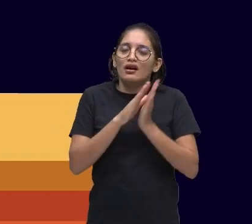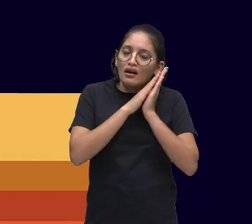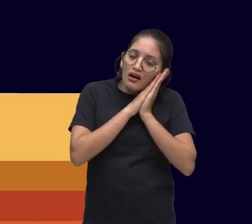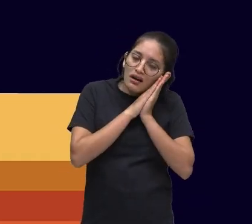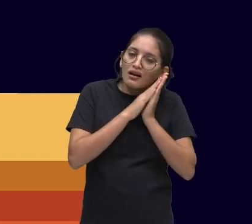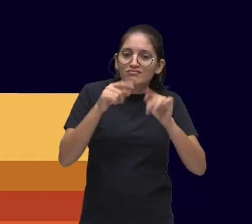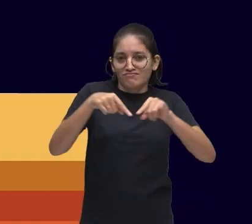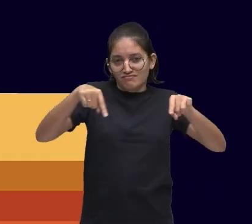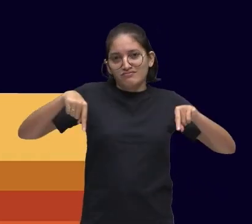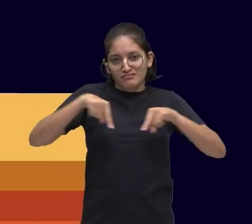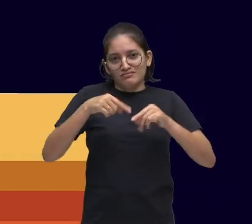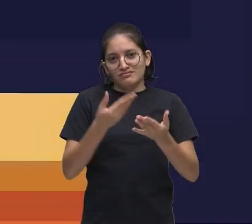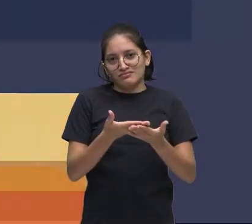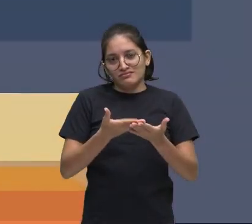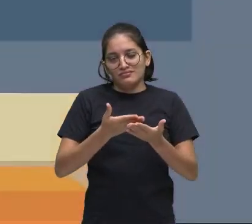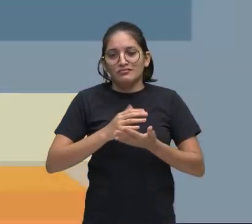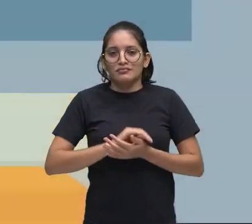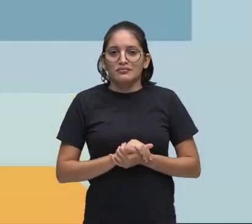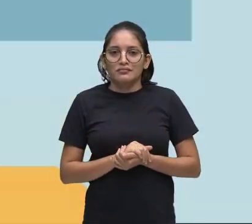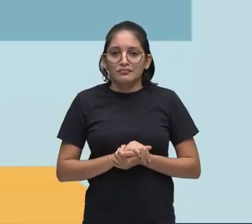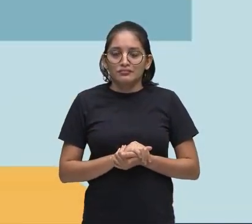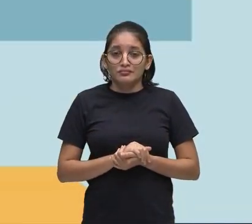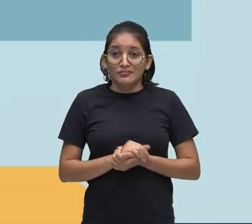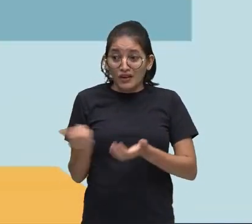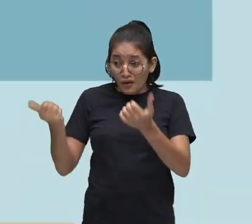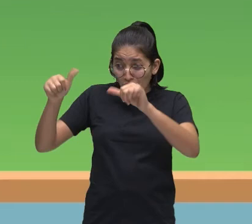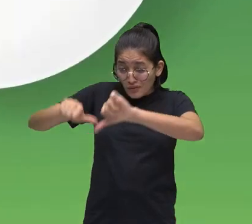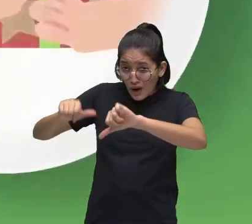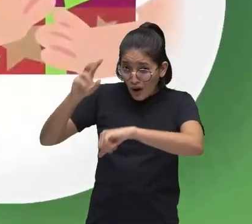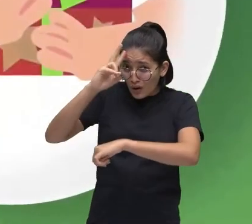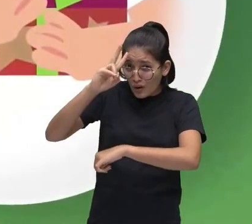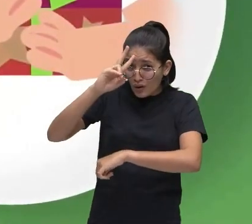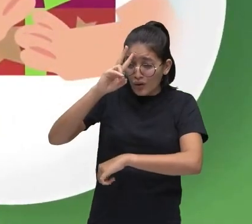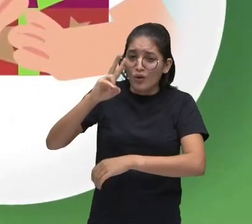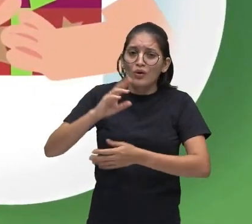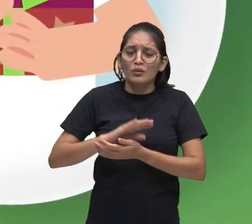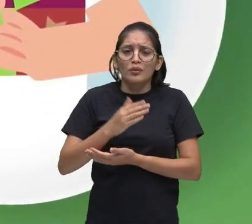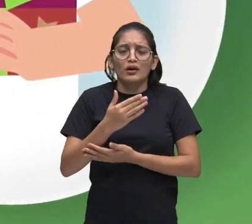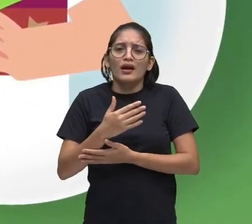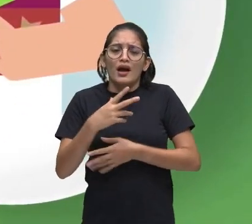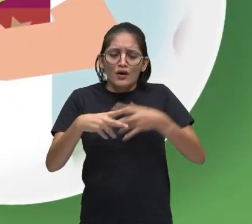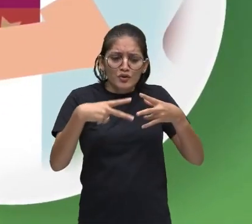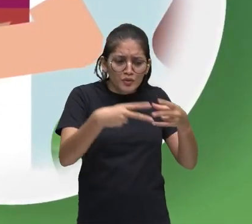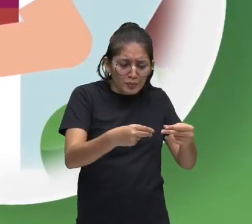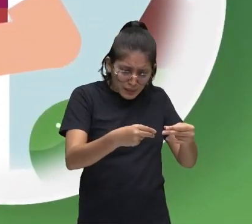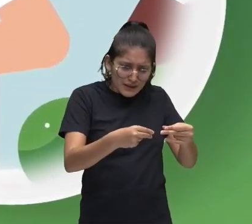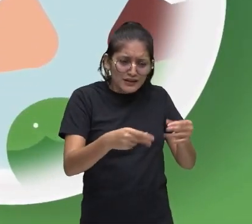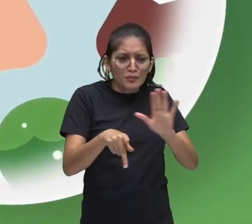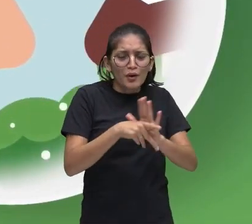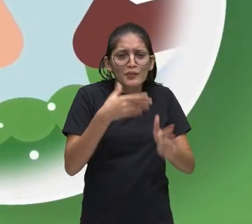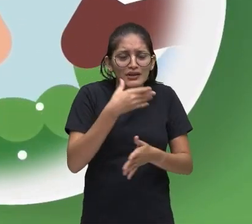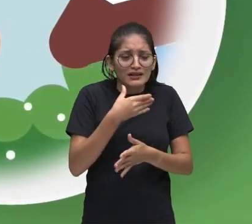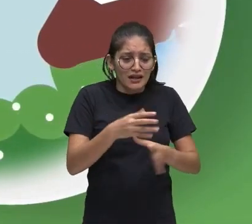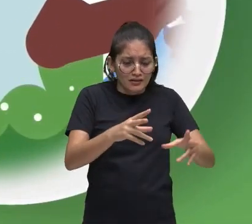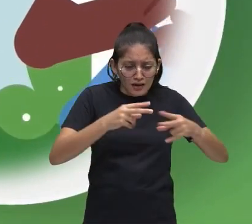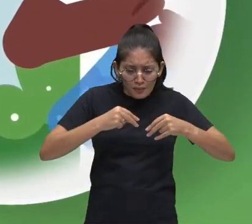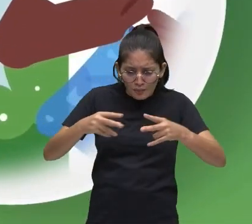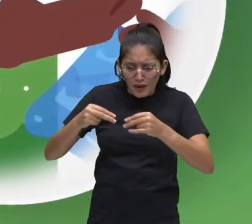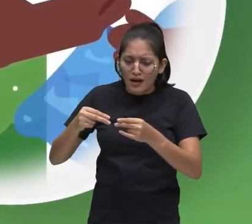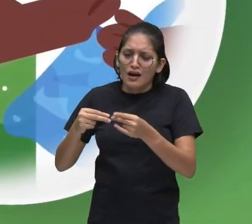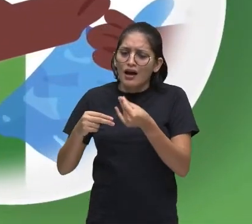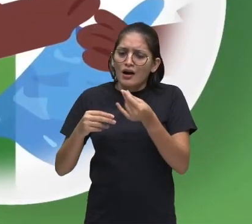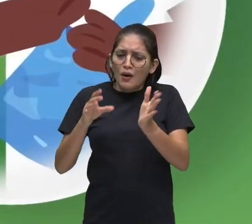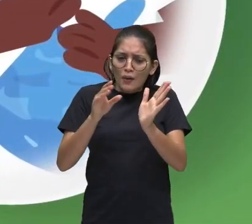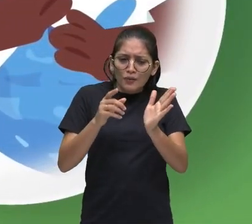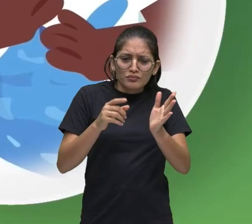de aula. E ficou pior quando se lembrou dos lindos presentes de Natal que ela recebera dos alunos, com papéis